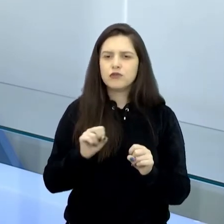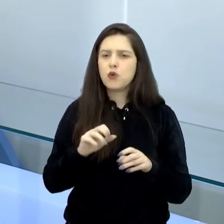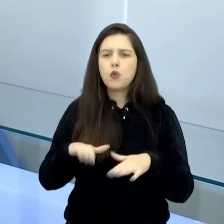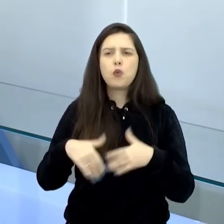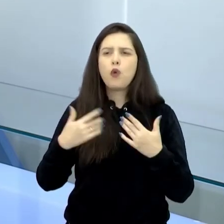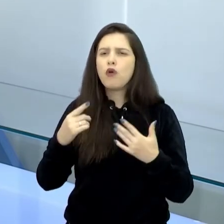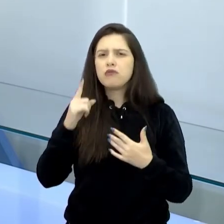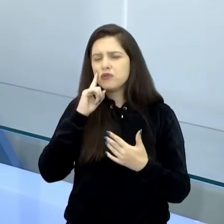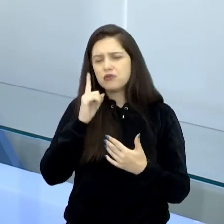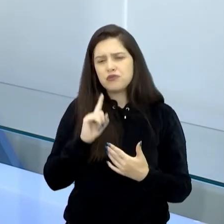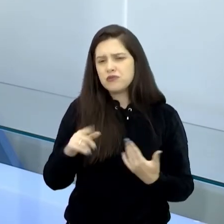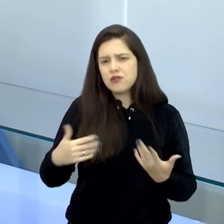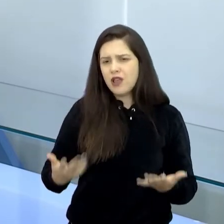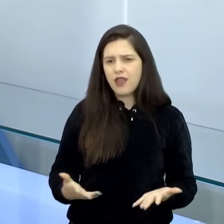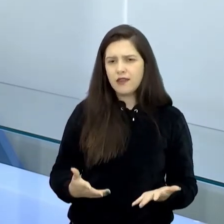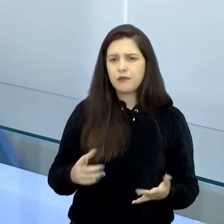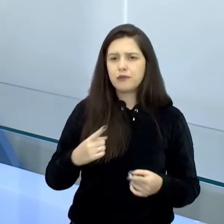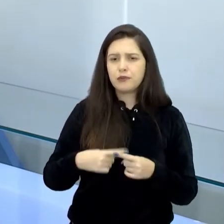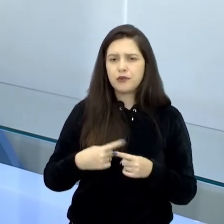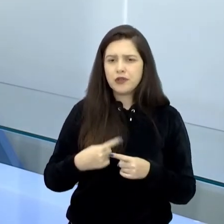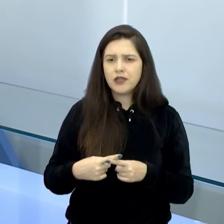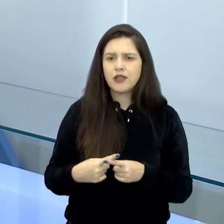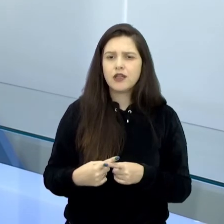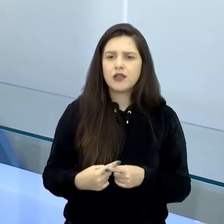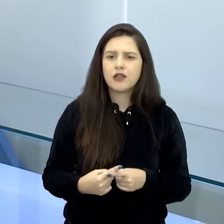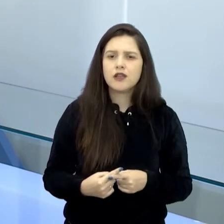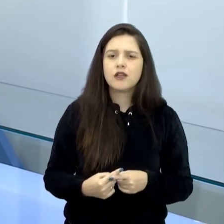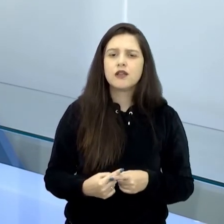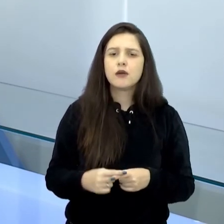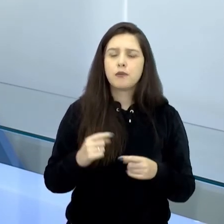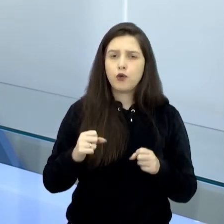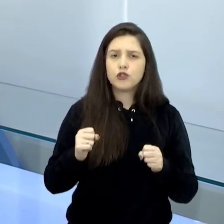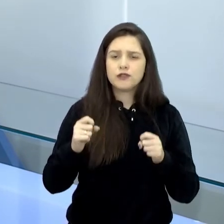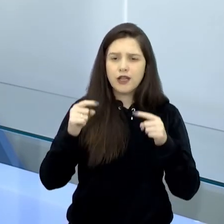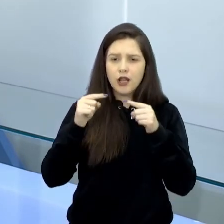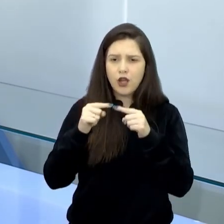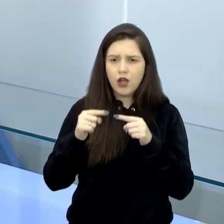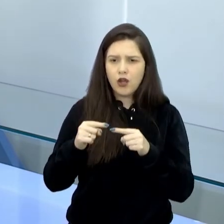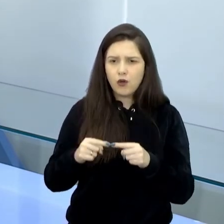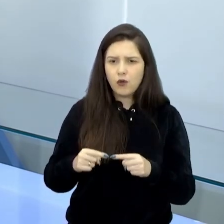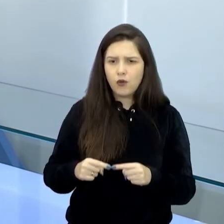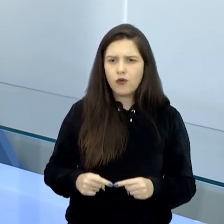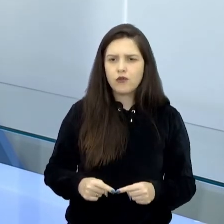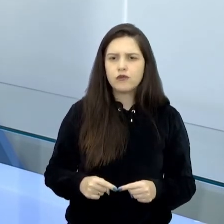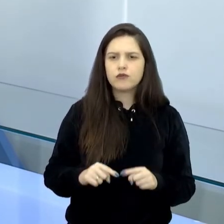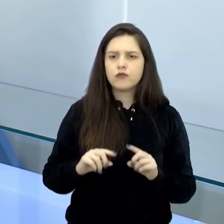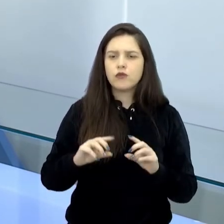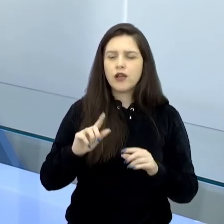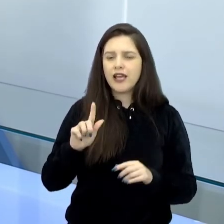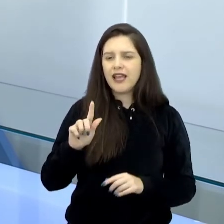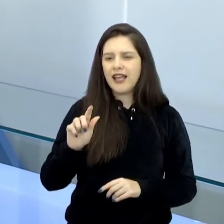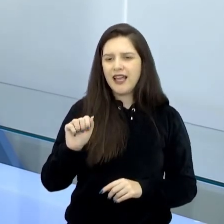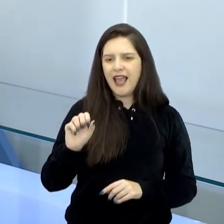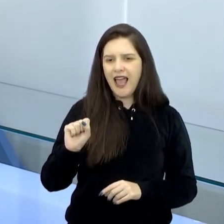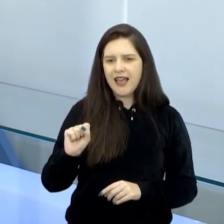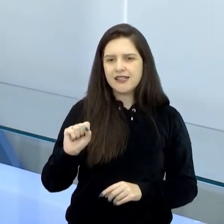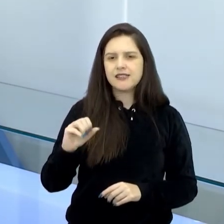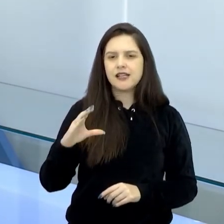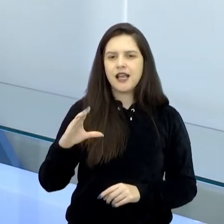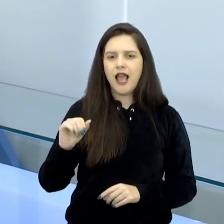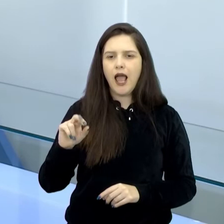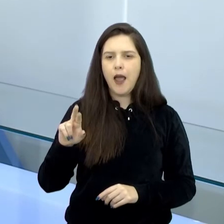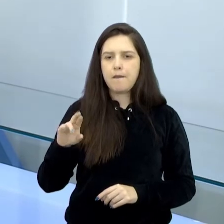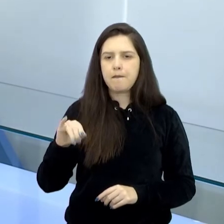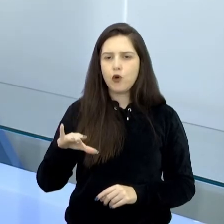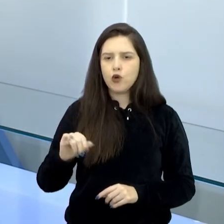é o objetivo da natureza naquele momento. Porque a natureza pode estar combinando óxido de cálcio com gás carbônico, né, para